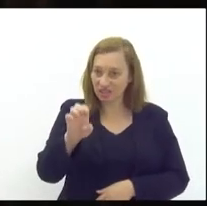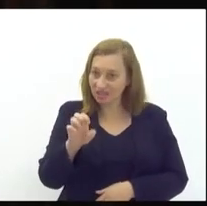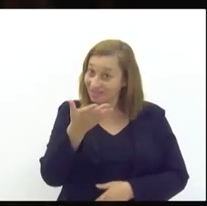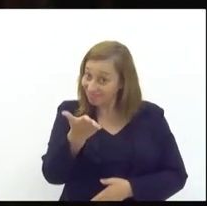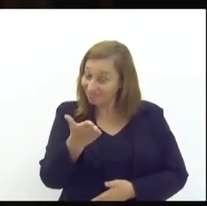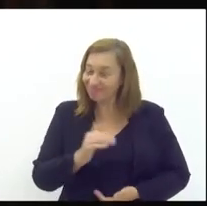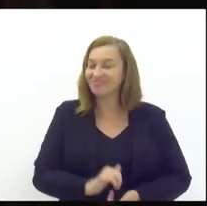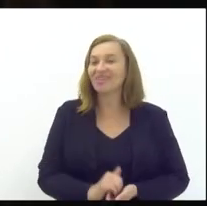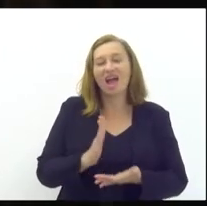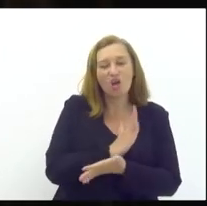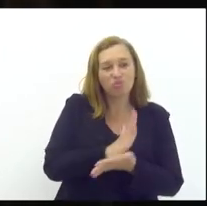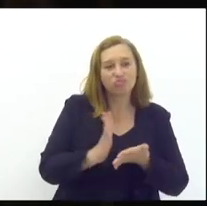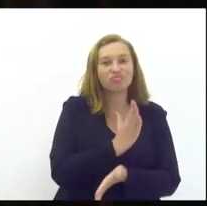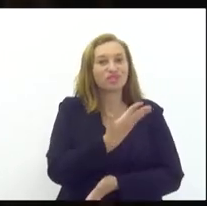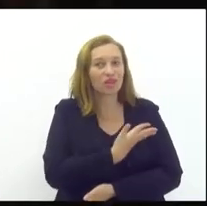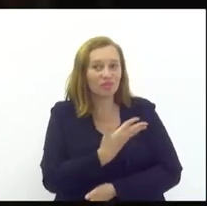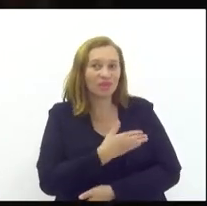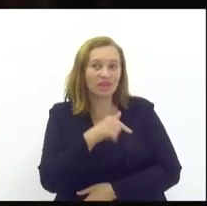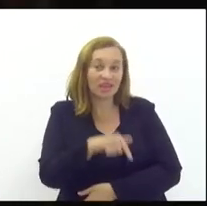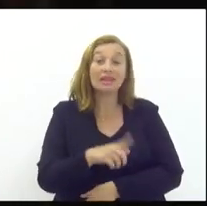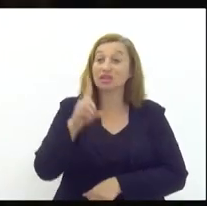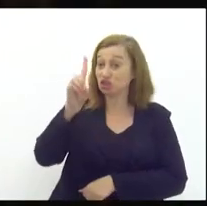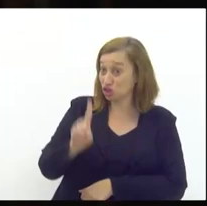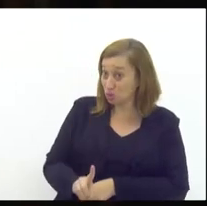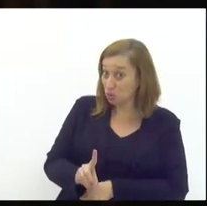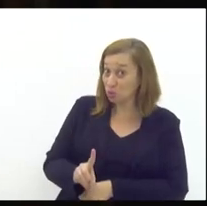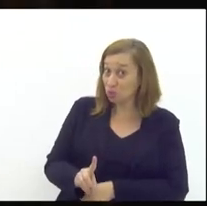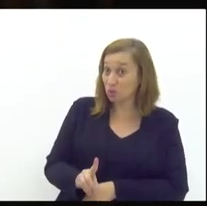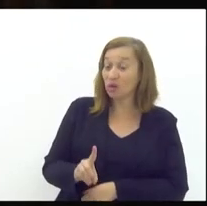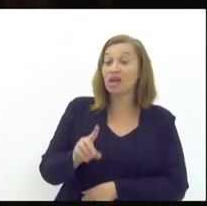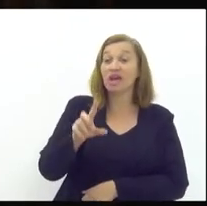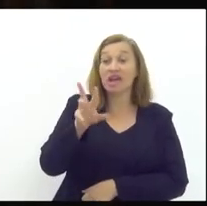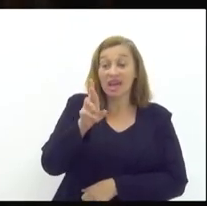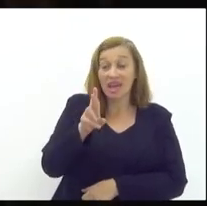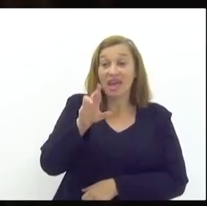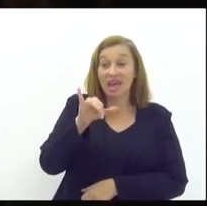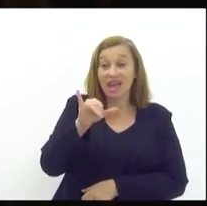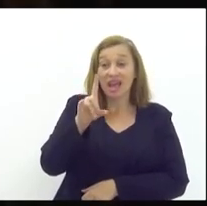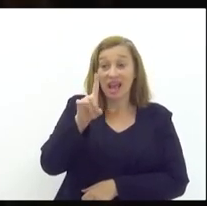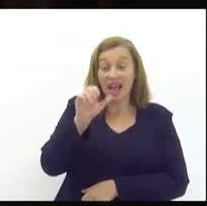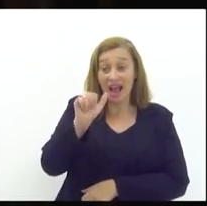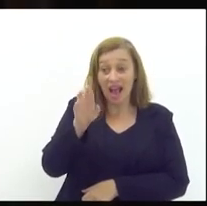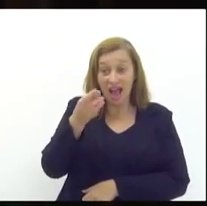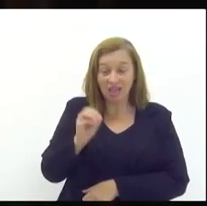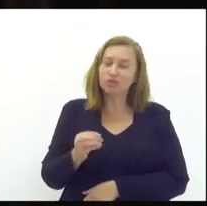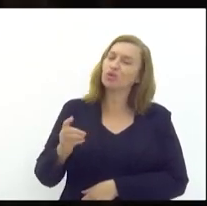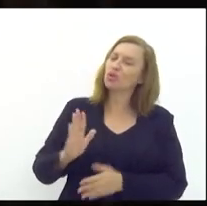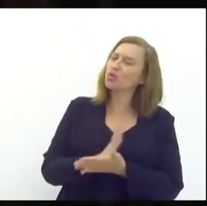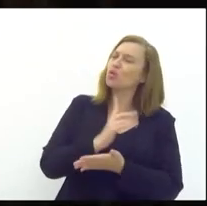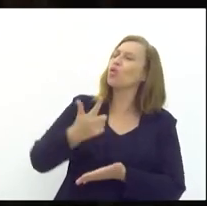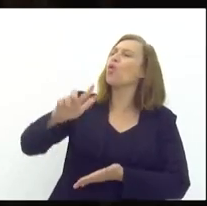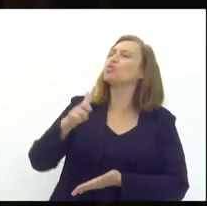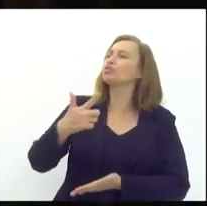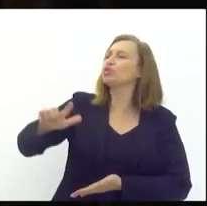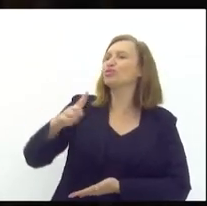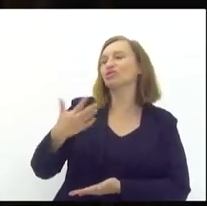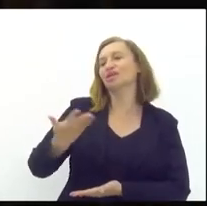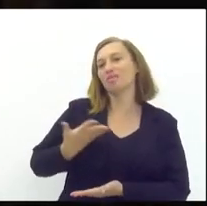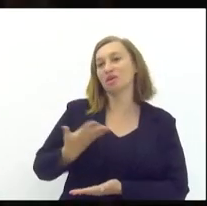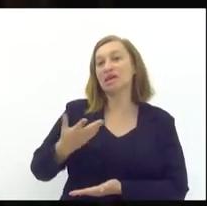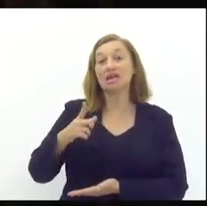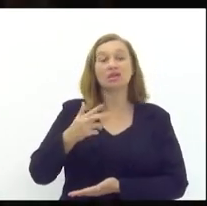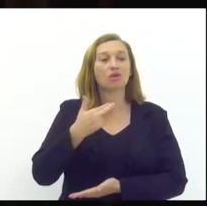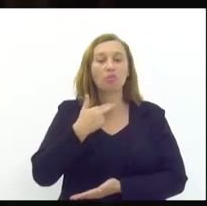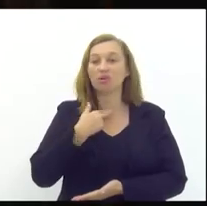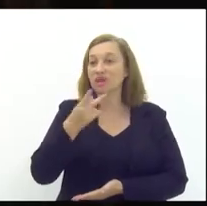alguns colegas estão aqui nós diretor o Ricardo Brandi tem mais alguns amigos que não vou citar mais se não vai